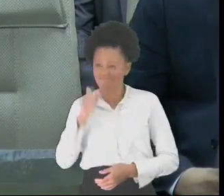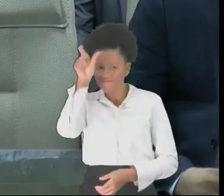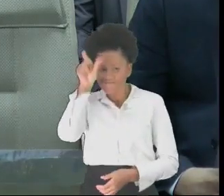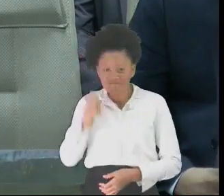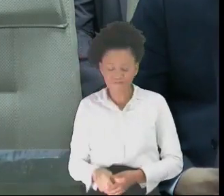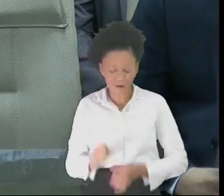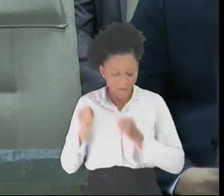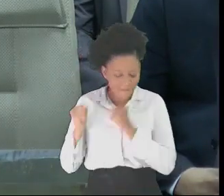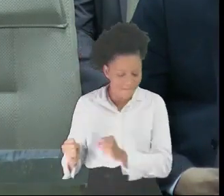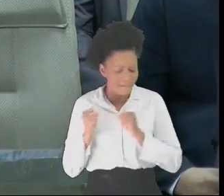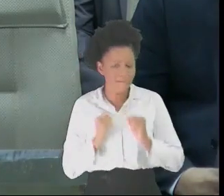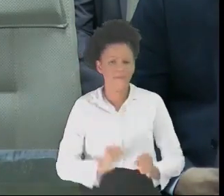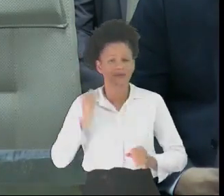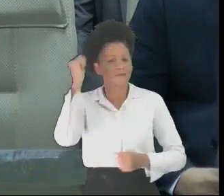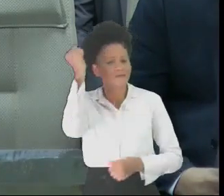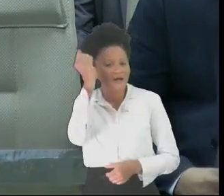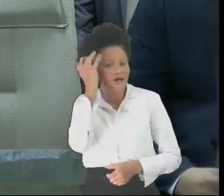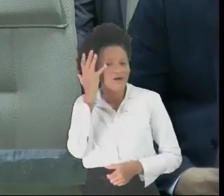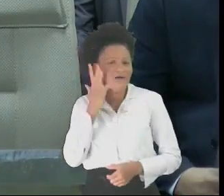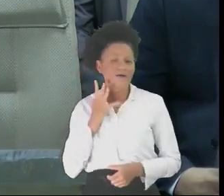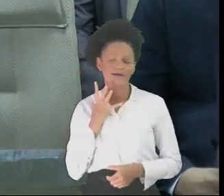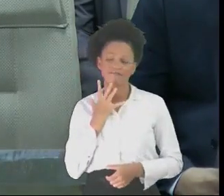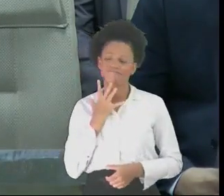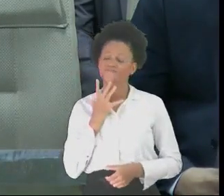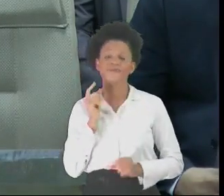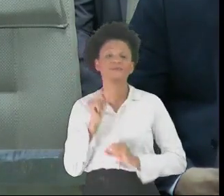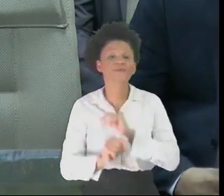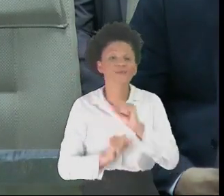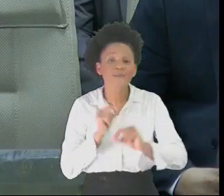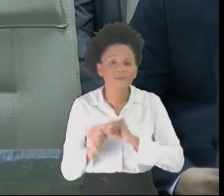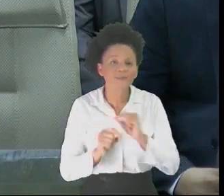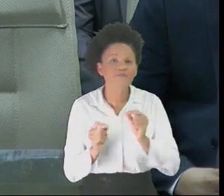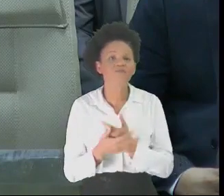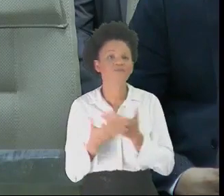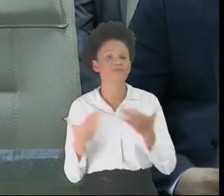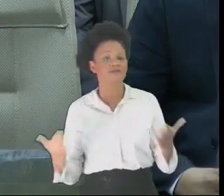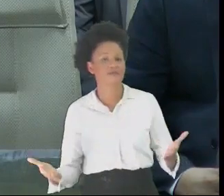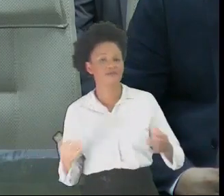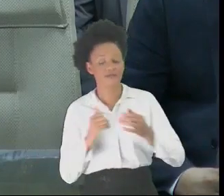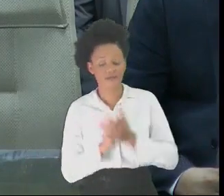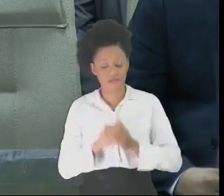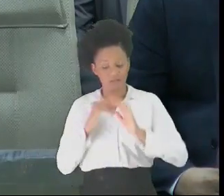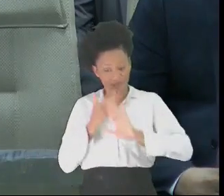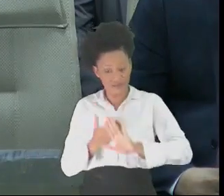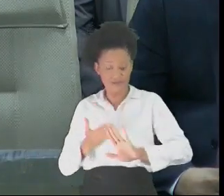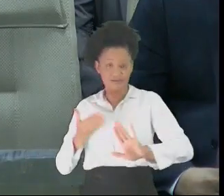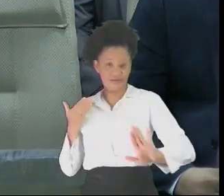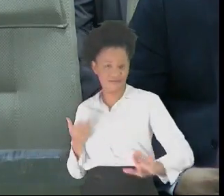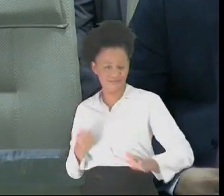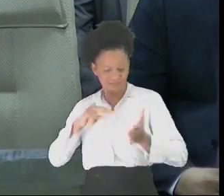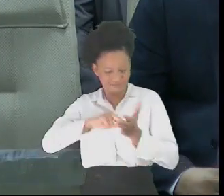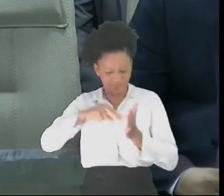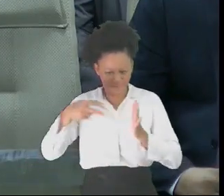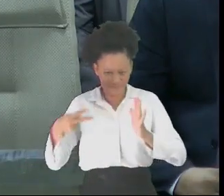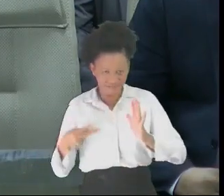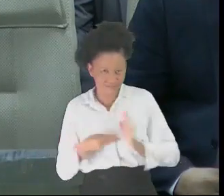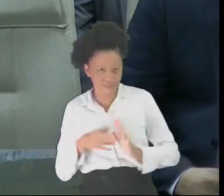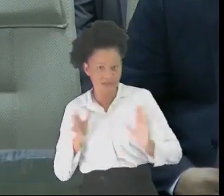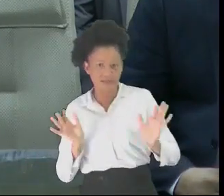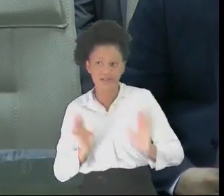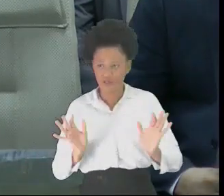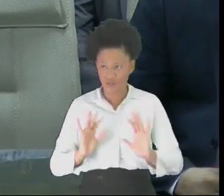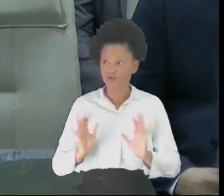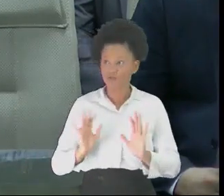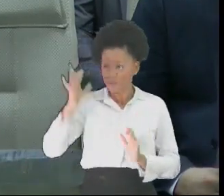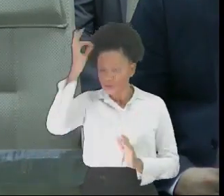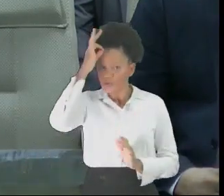a graça do Espírito Santo seria o quê, irmão? Afastado. Não significa que o Espírito Santo não estava ao alcance de